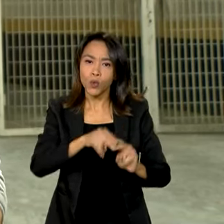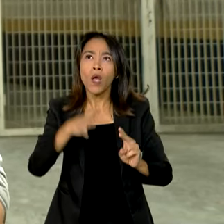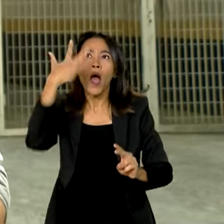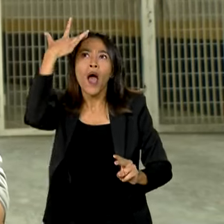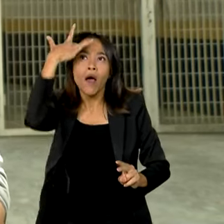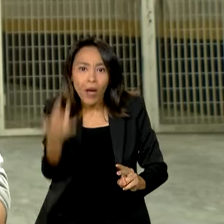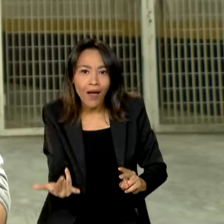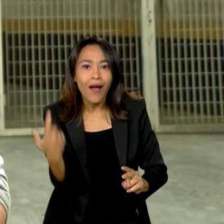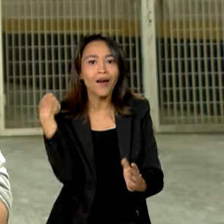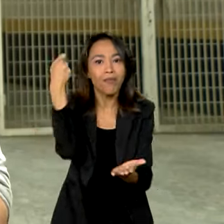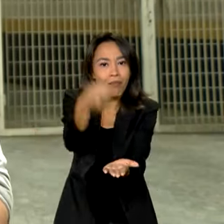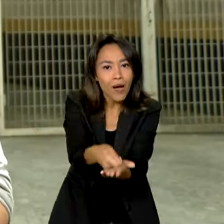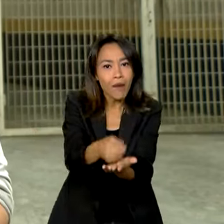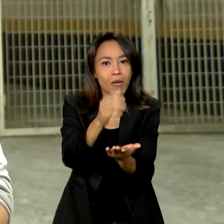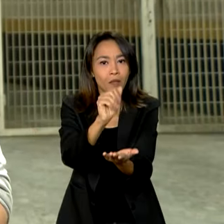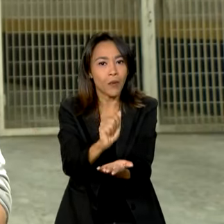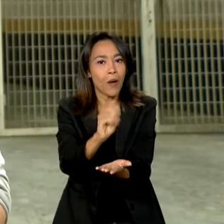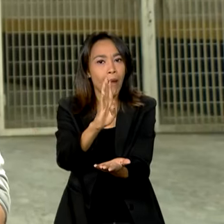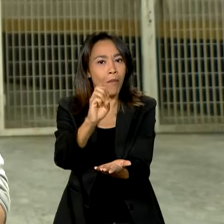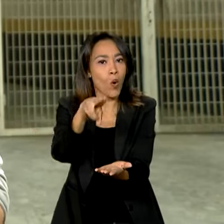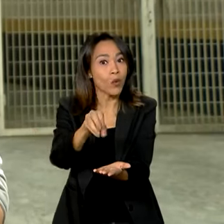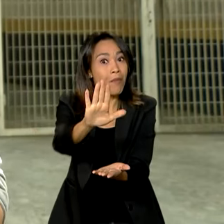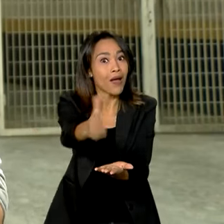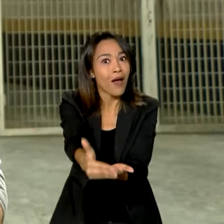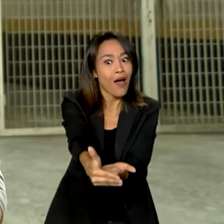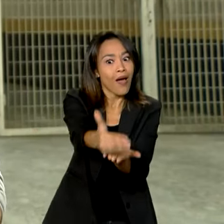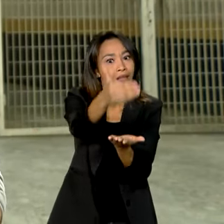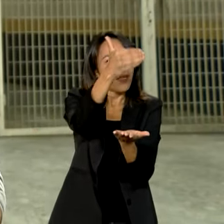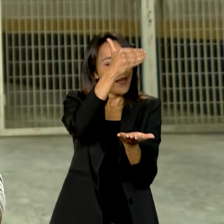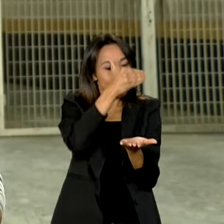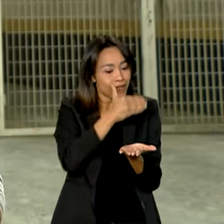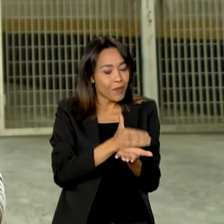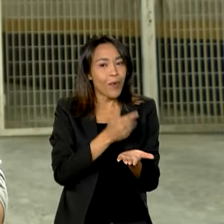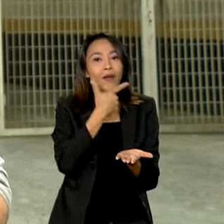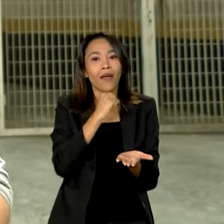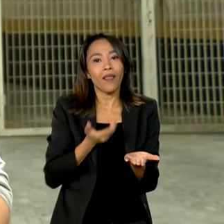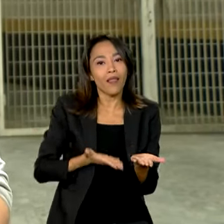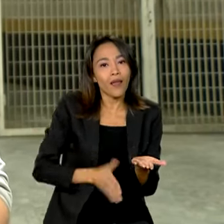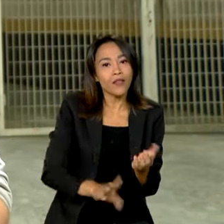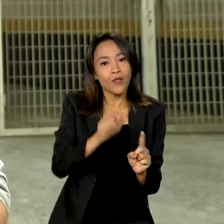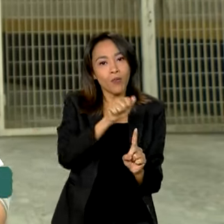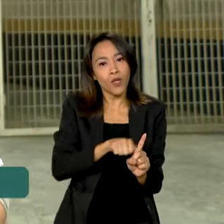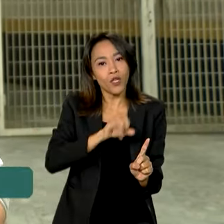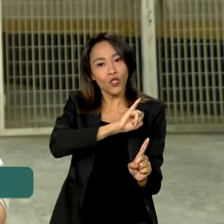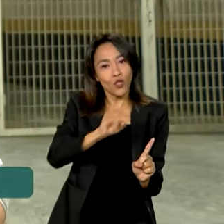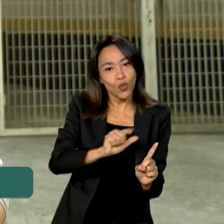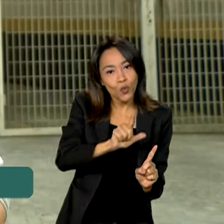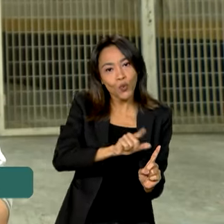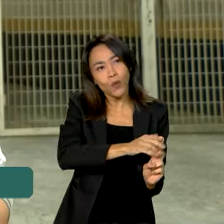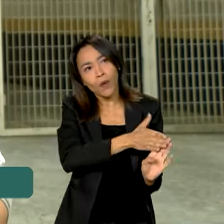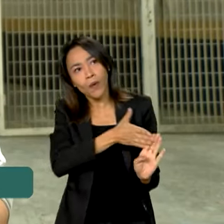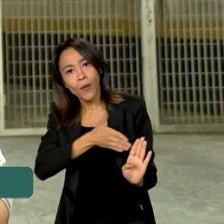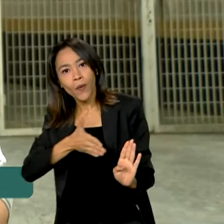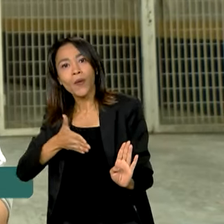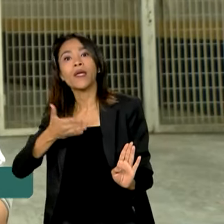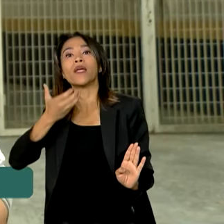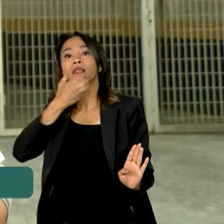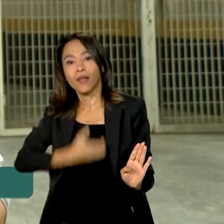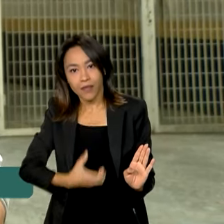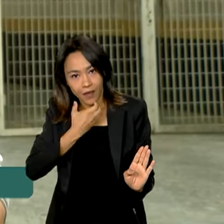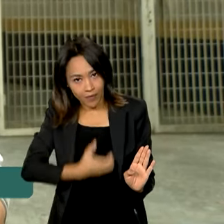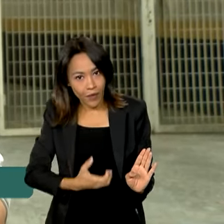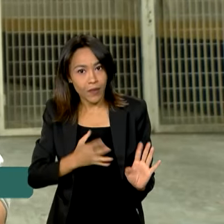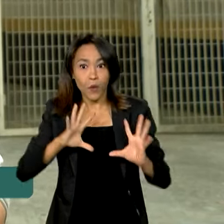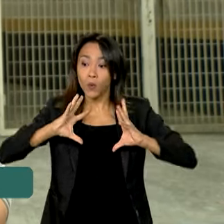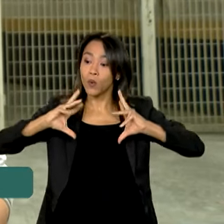amanhã. Agora, a antecipação vai contemplar os nascidos entre julho e dezembro. Portanto, todas